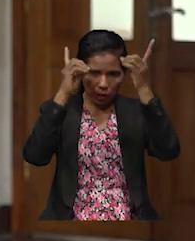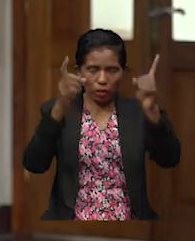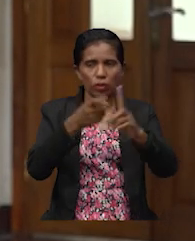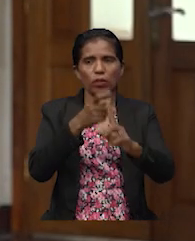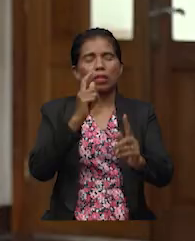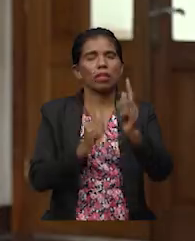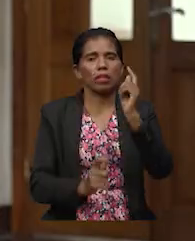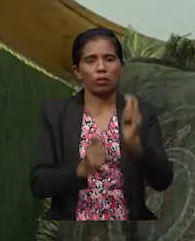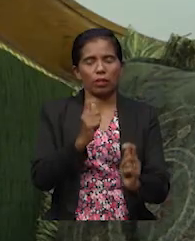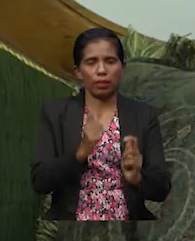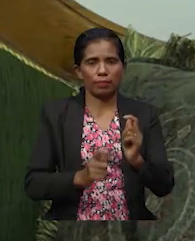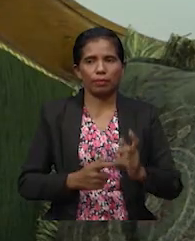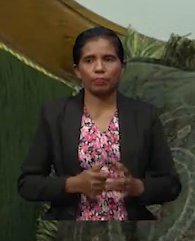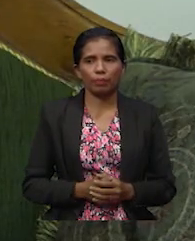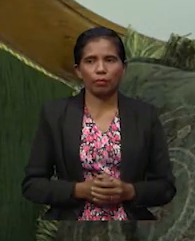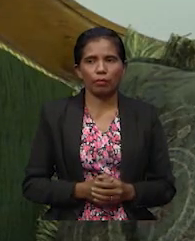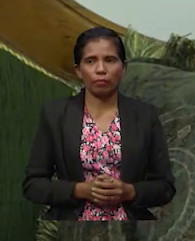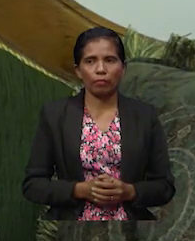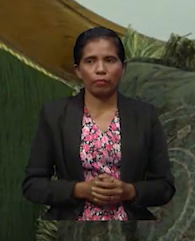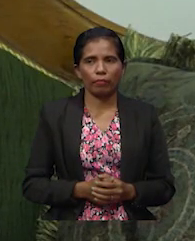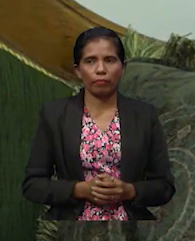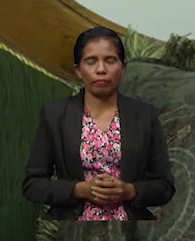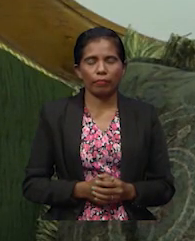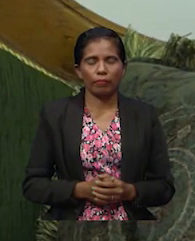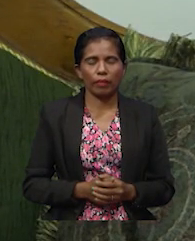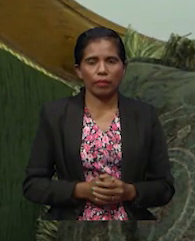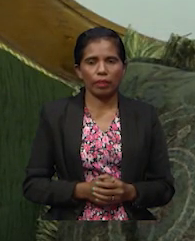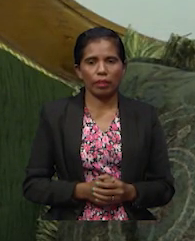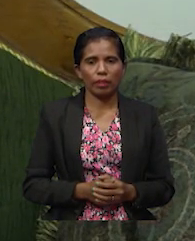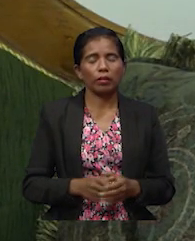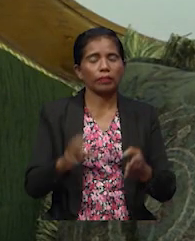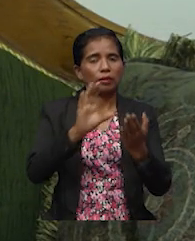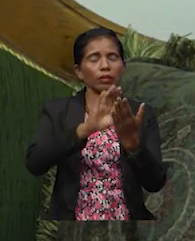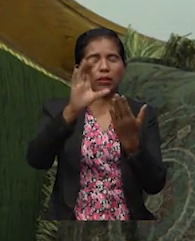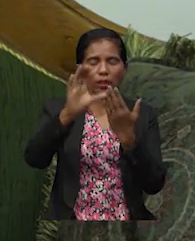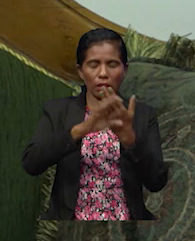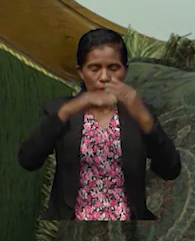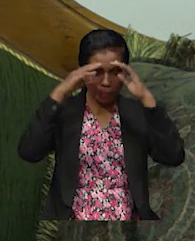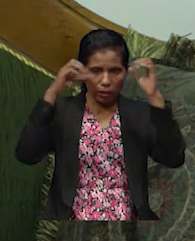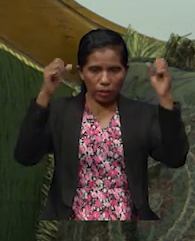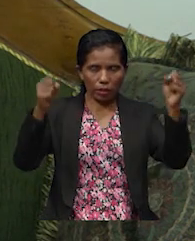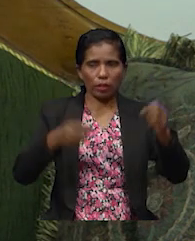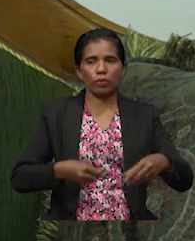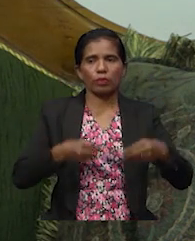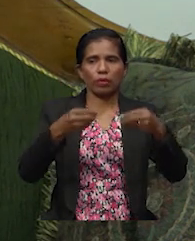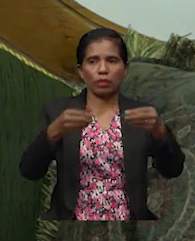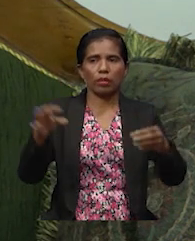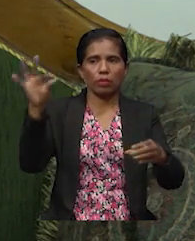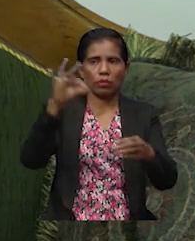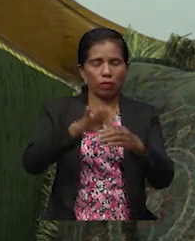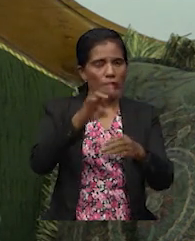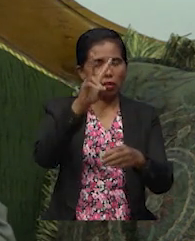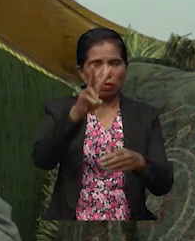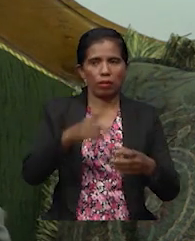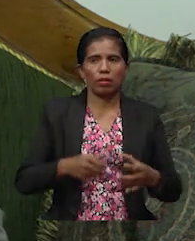tribunal recurso. Calendário da Odeveira para a Presidente da República decreta tinha né decreta né ho que era a segunda ronda né